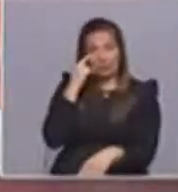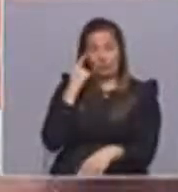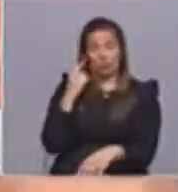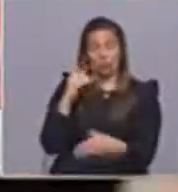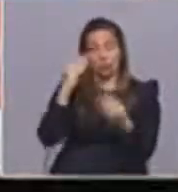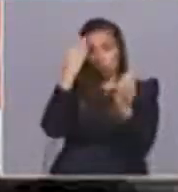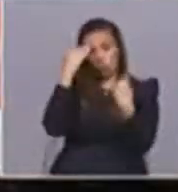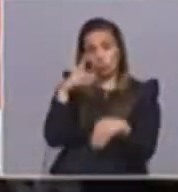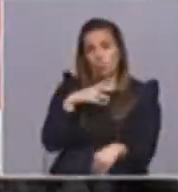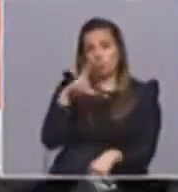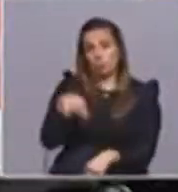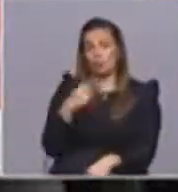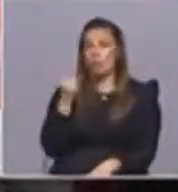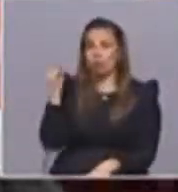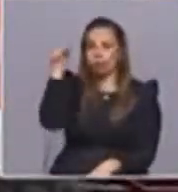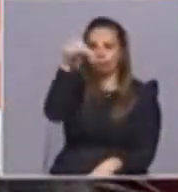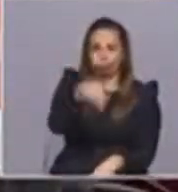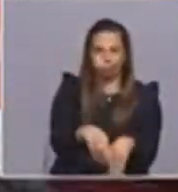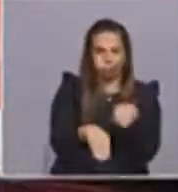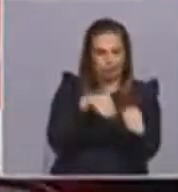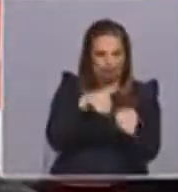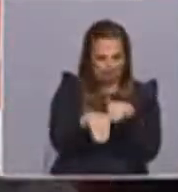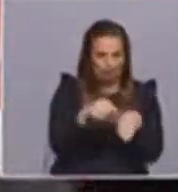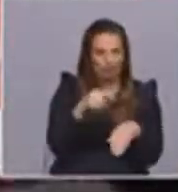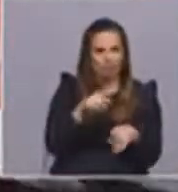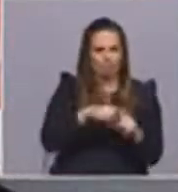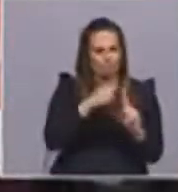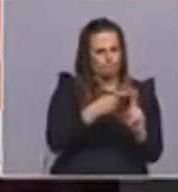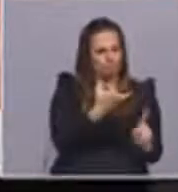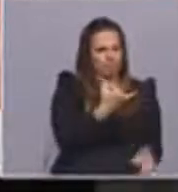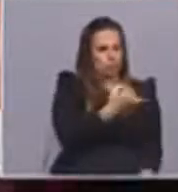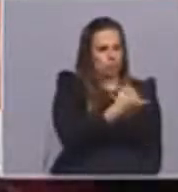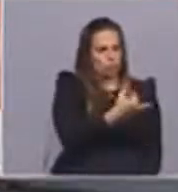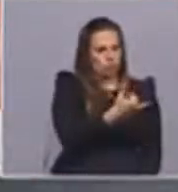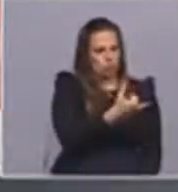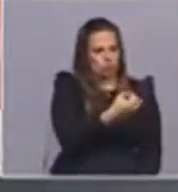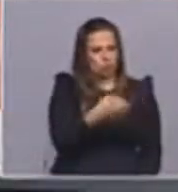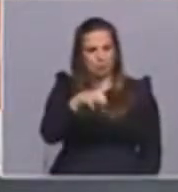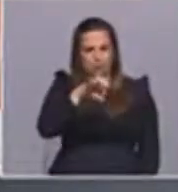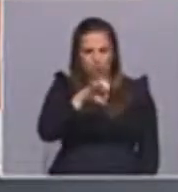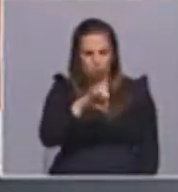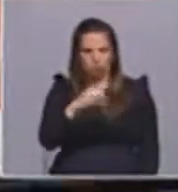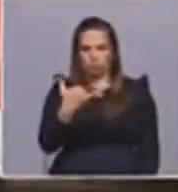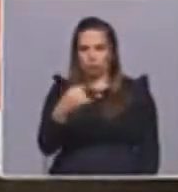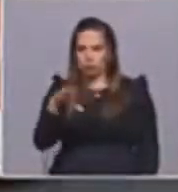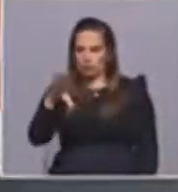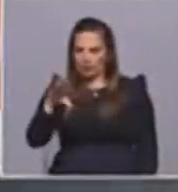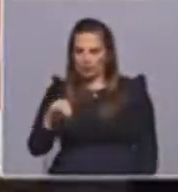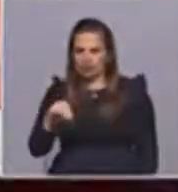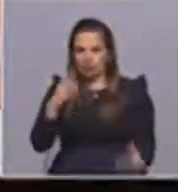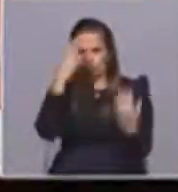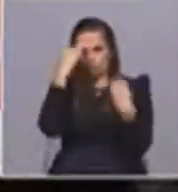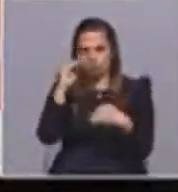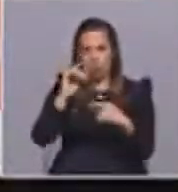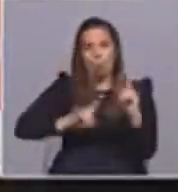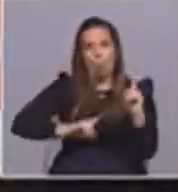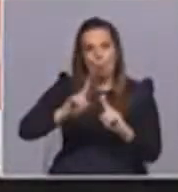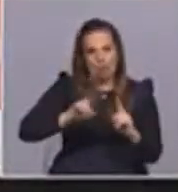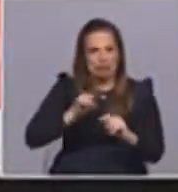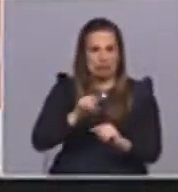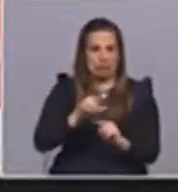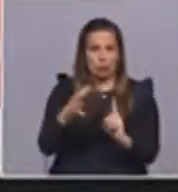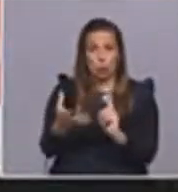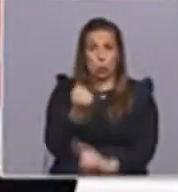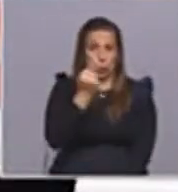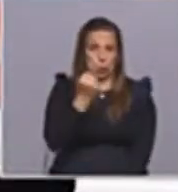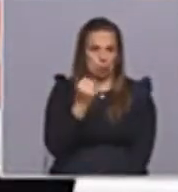português está de regresso à Itália. Entre 2008 e 2010, treinou o Inter de Milão e foi lá que conquistou a segunda Liga dos Campeões